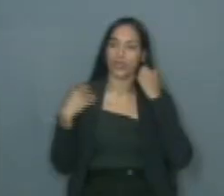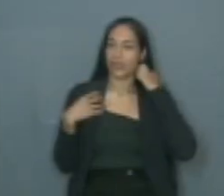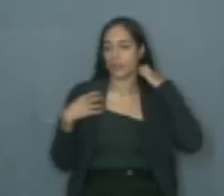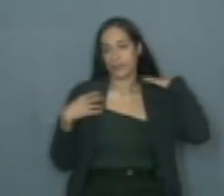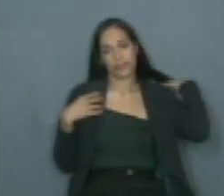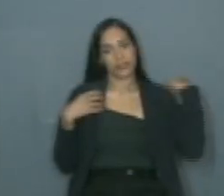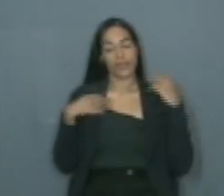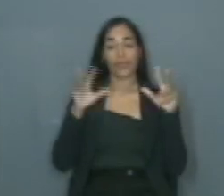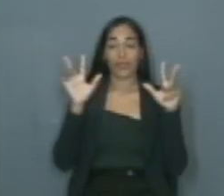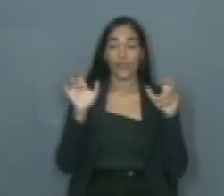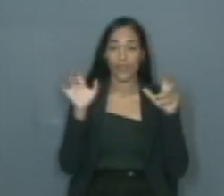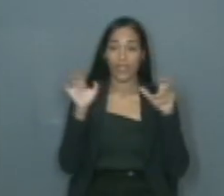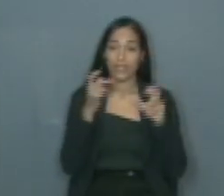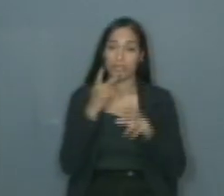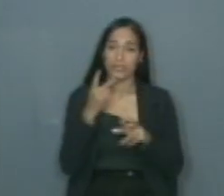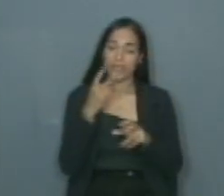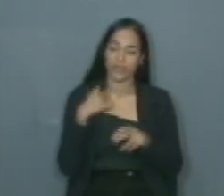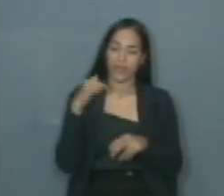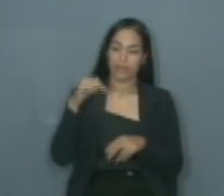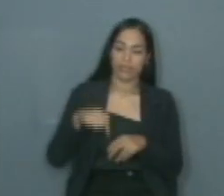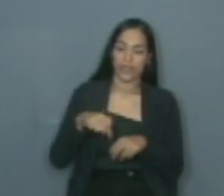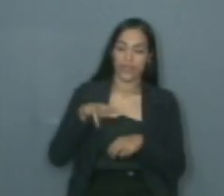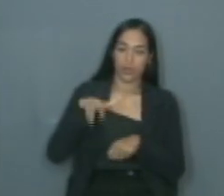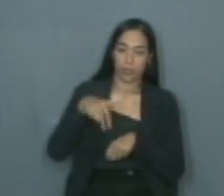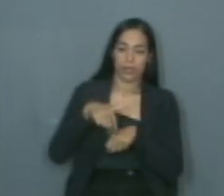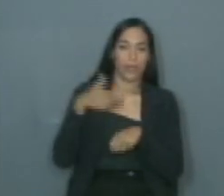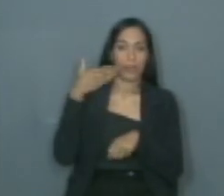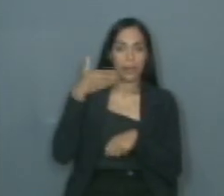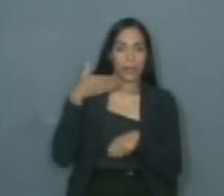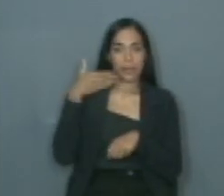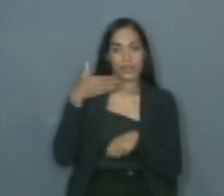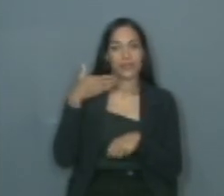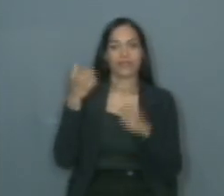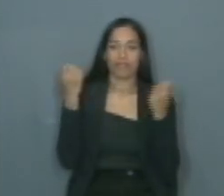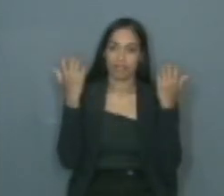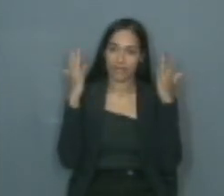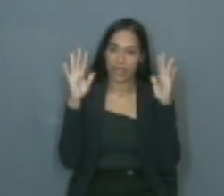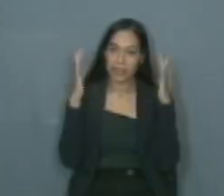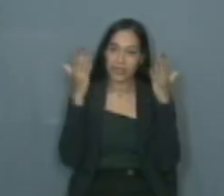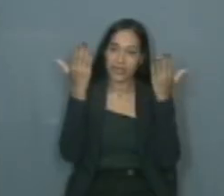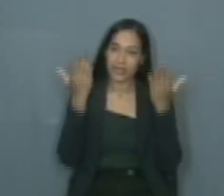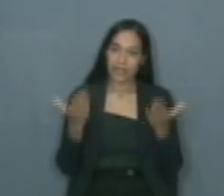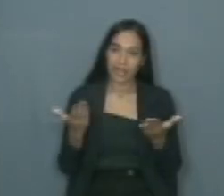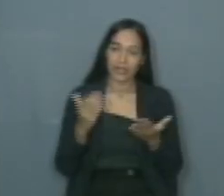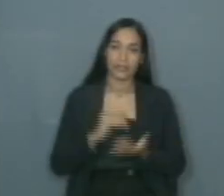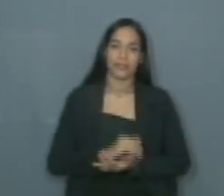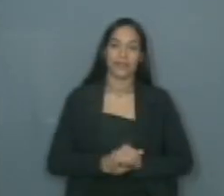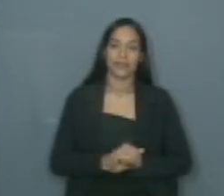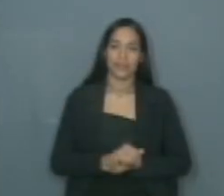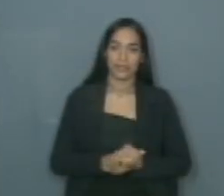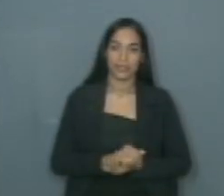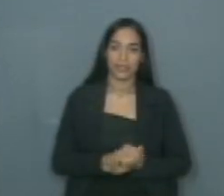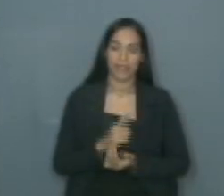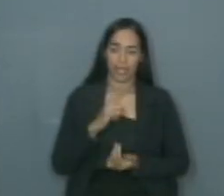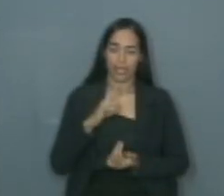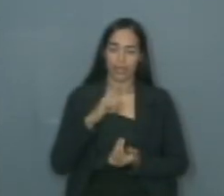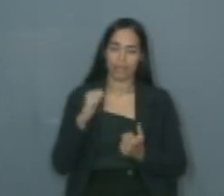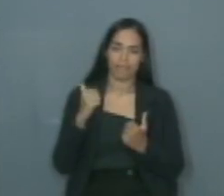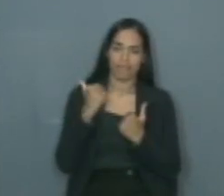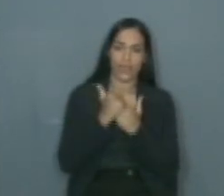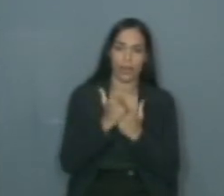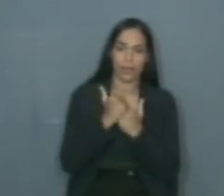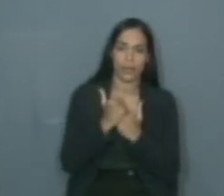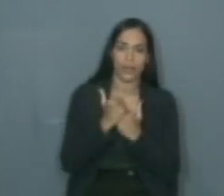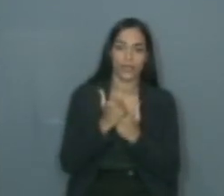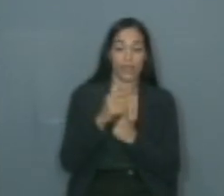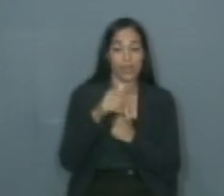tema, me senti na obrigação de vir aqui fazer uma parte e parabenizar a iniciativa de Vossa Excelência, porque conte comigo, pautas como